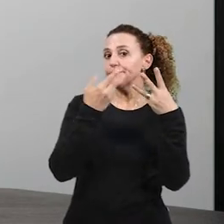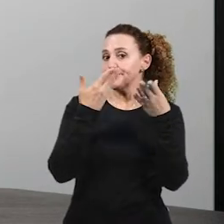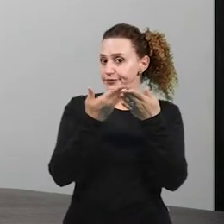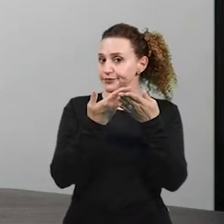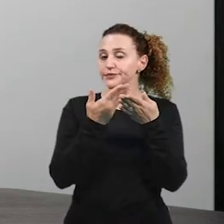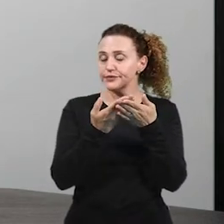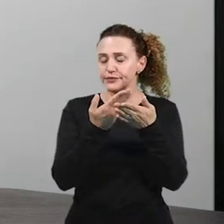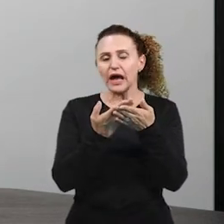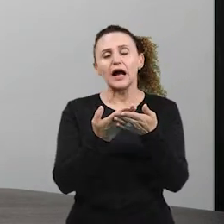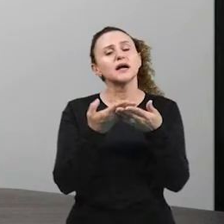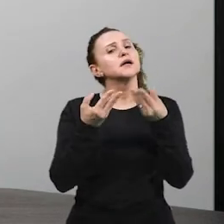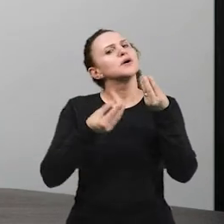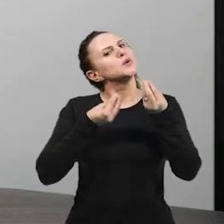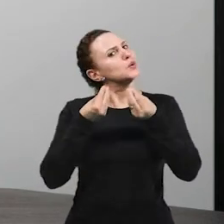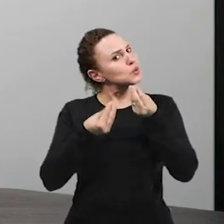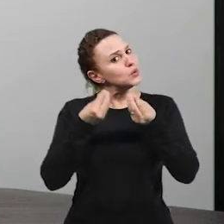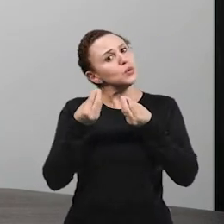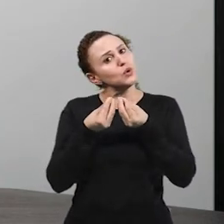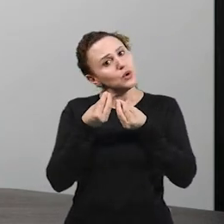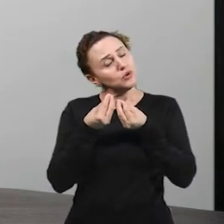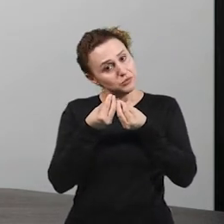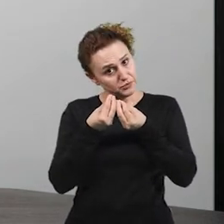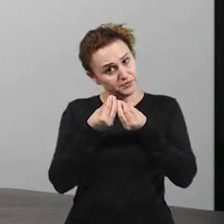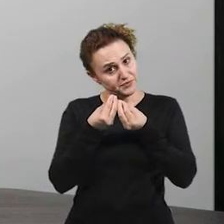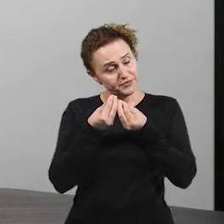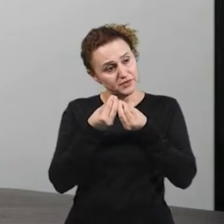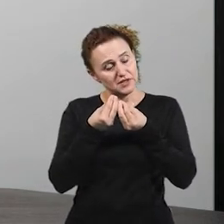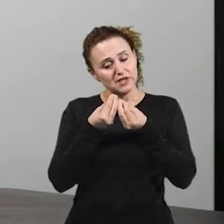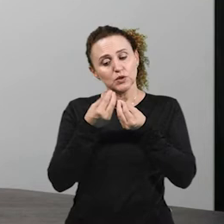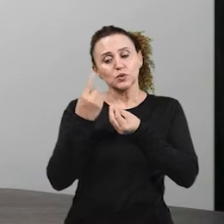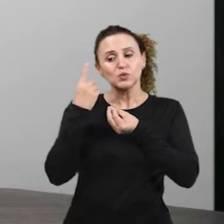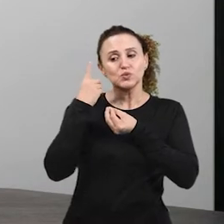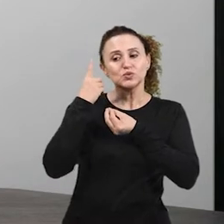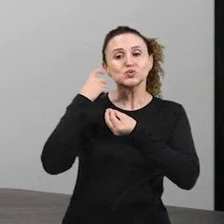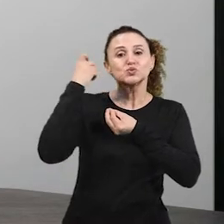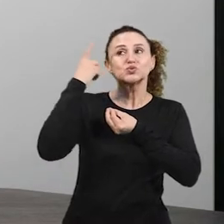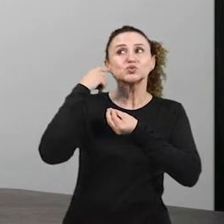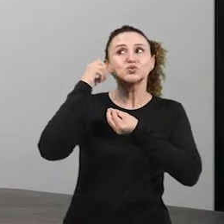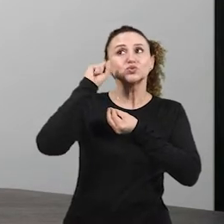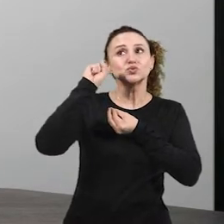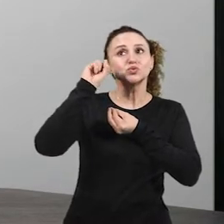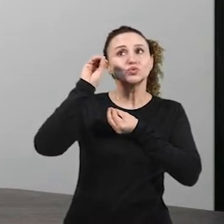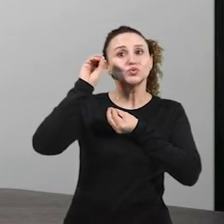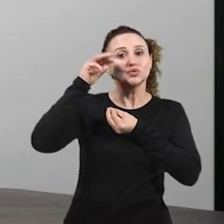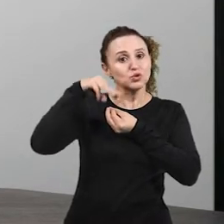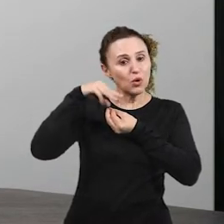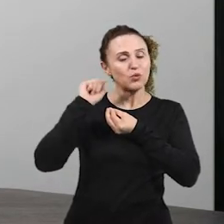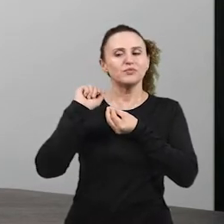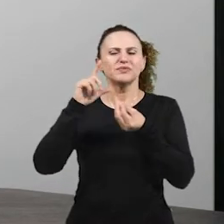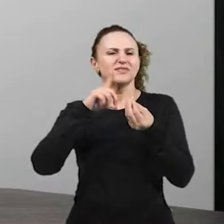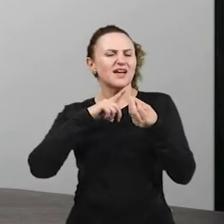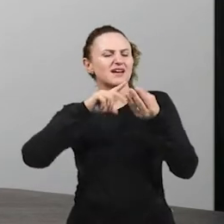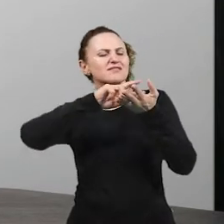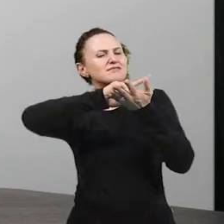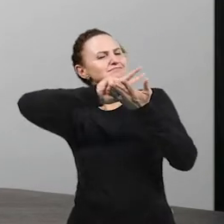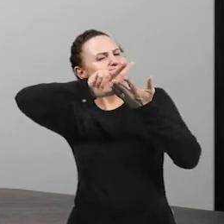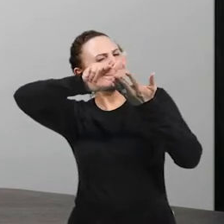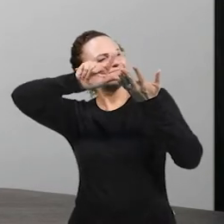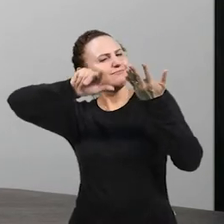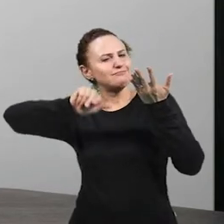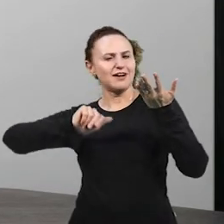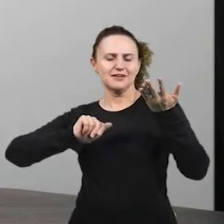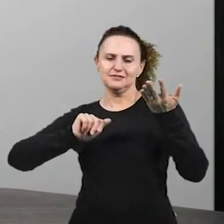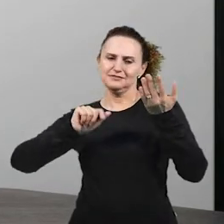como um mesmo a como um som pode ter outros sons uma